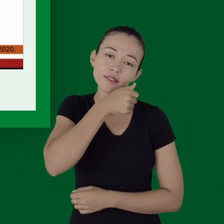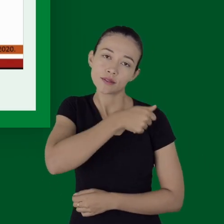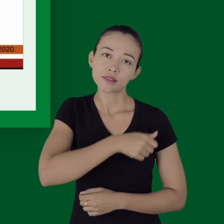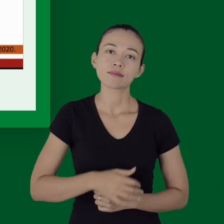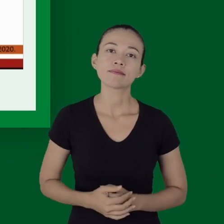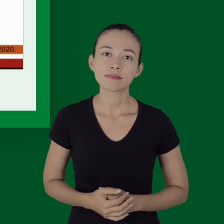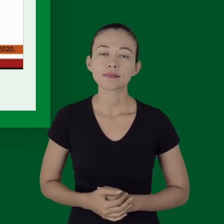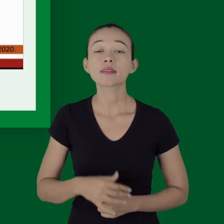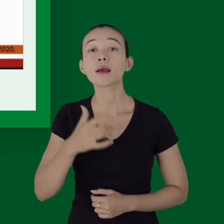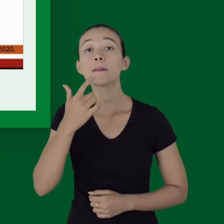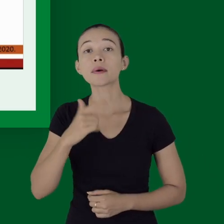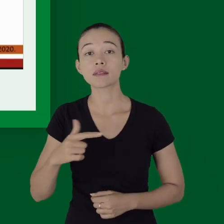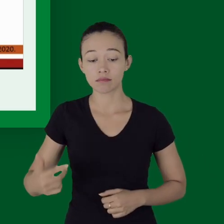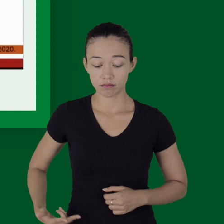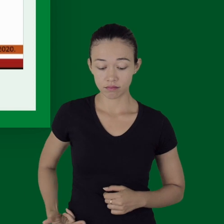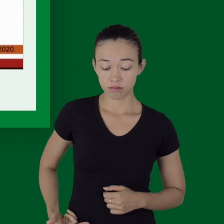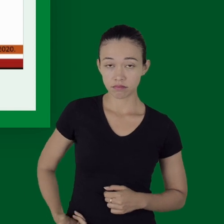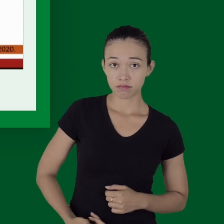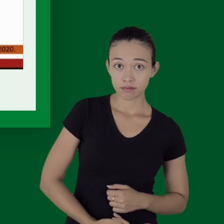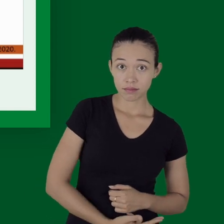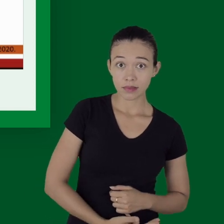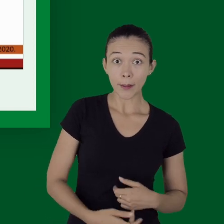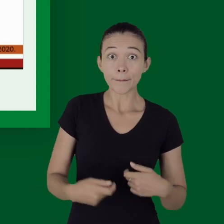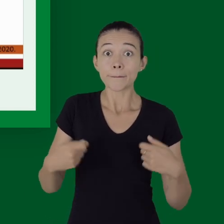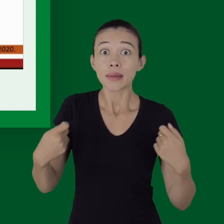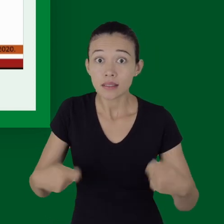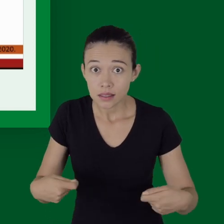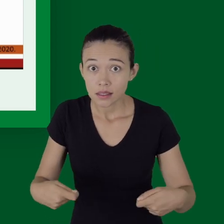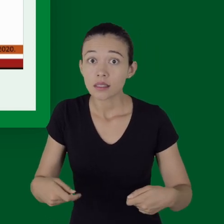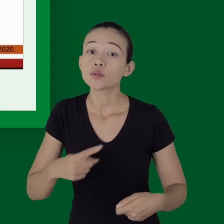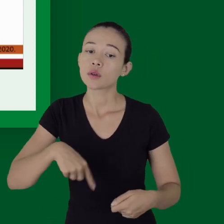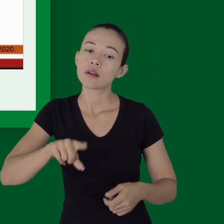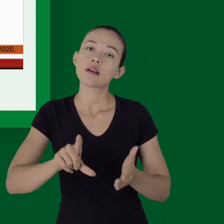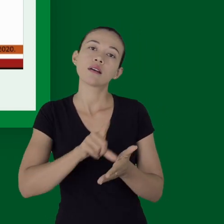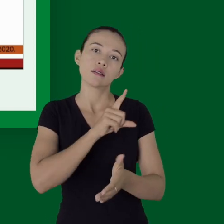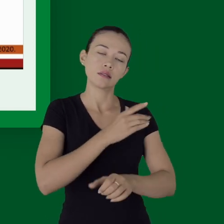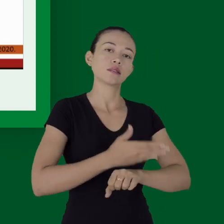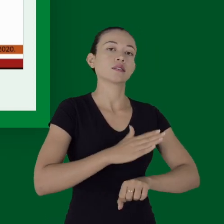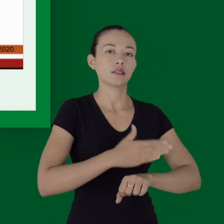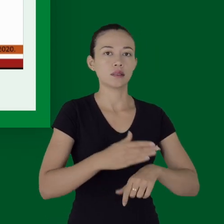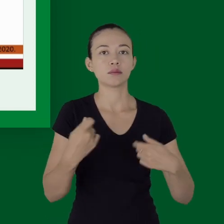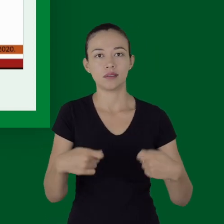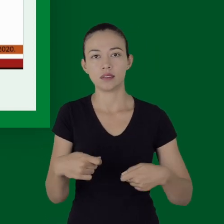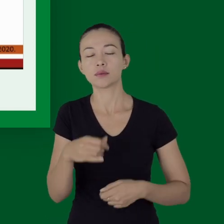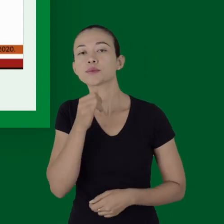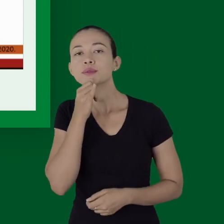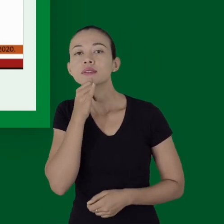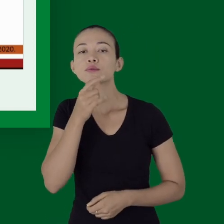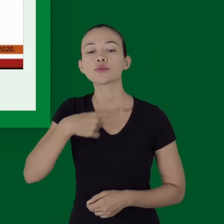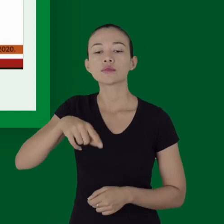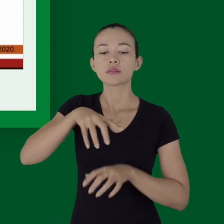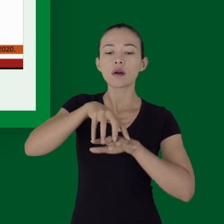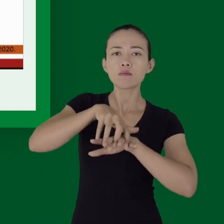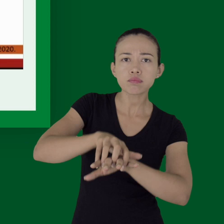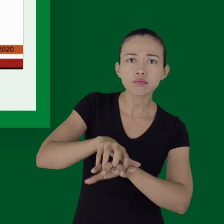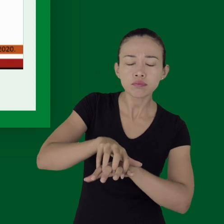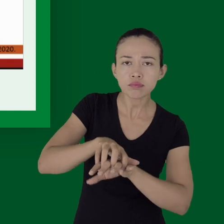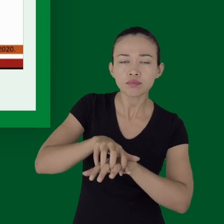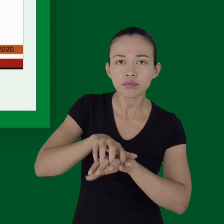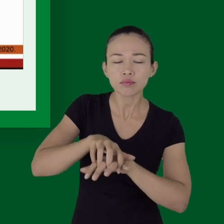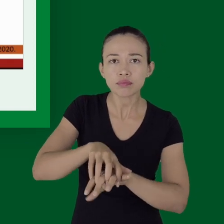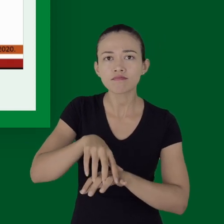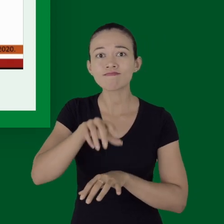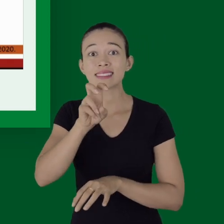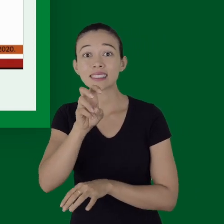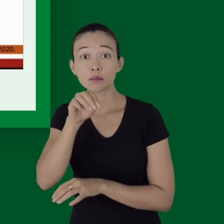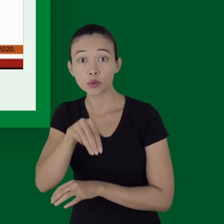de, assim, a gente tem, tem que estar preparado para realizar uma cesariana de emergência. O que acontece? Se não houver retorno da circulação